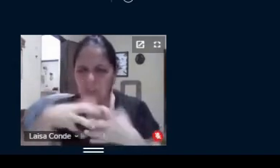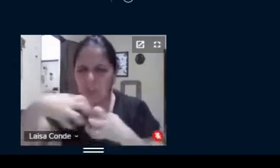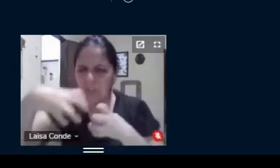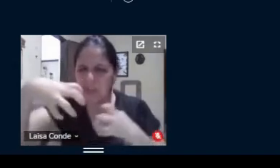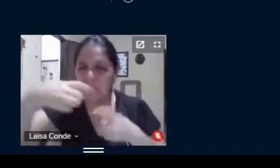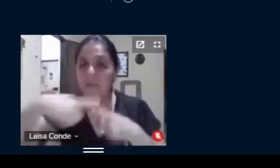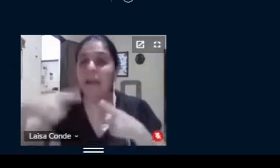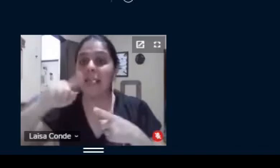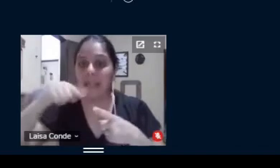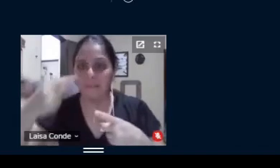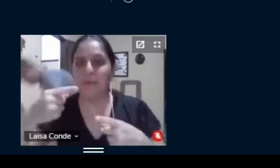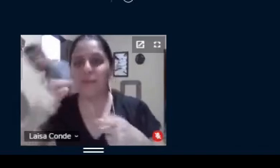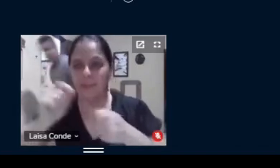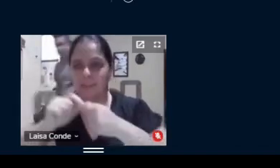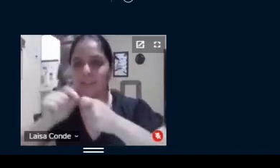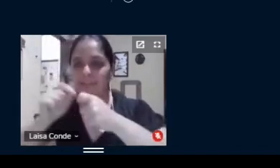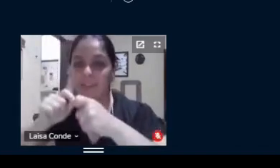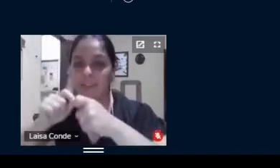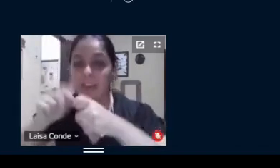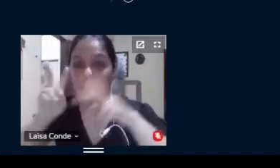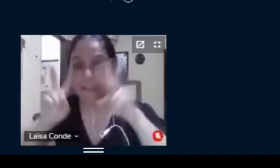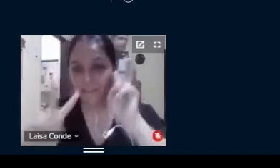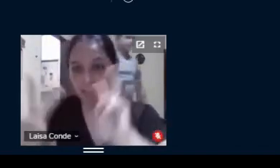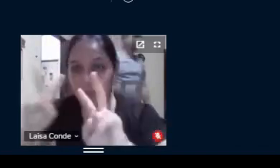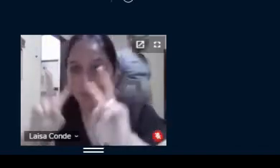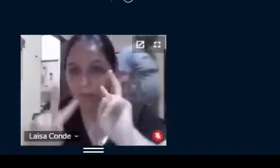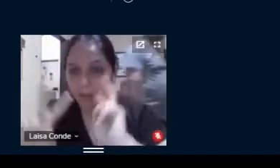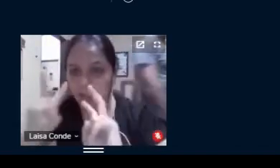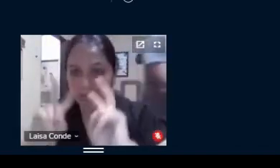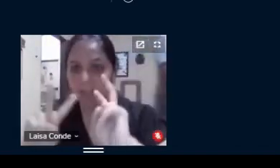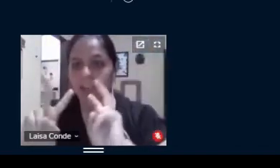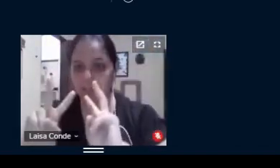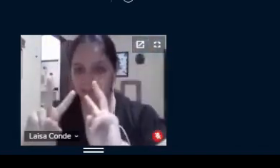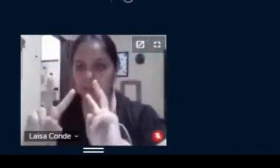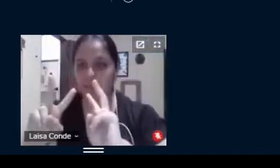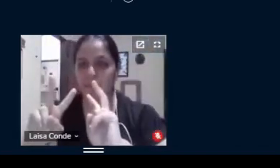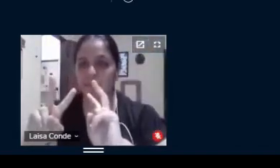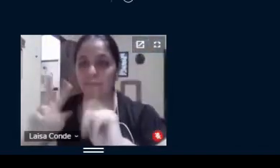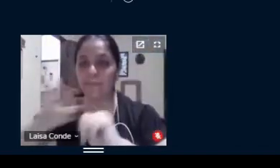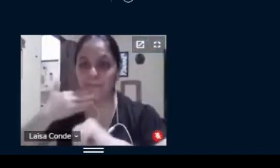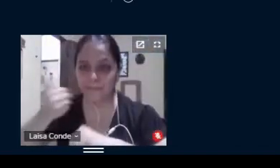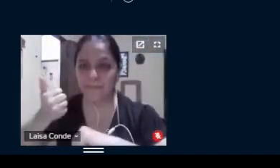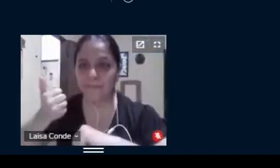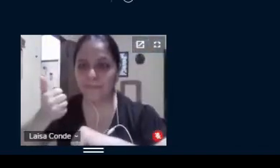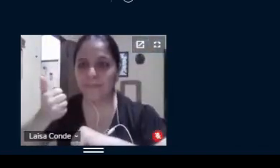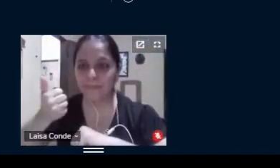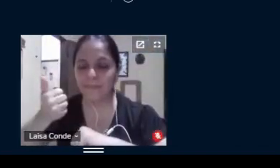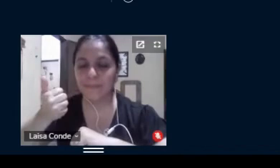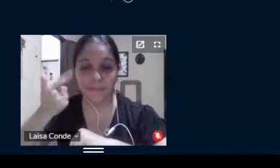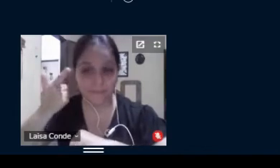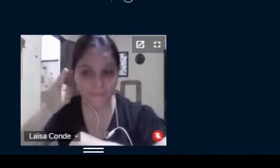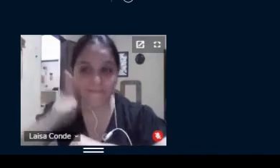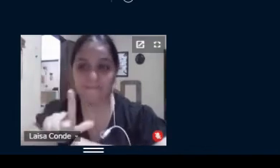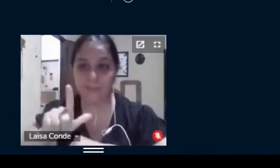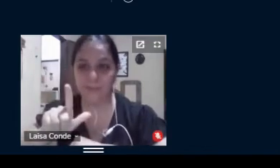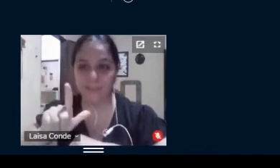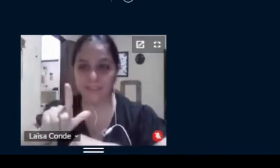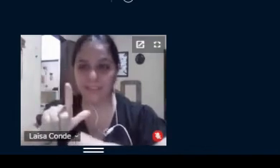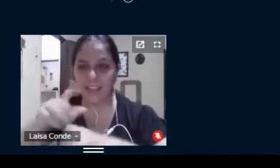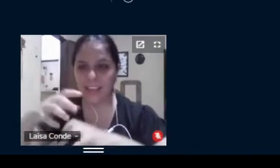gente faz a visualização com a partícula, a gente consegue olhar as